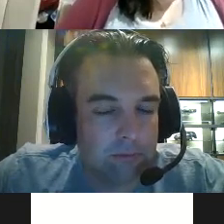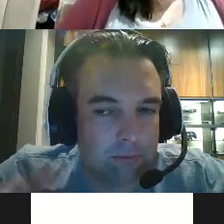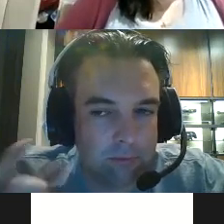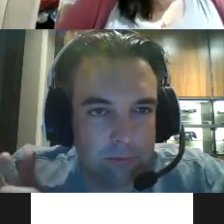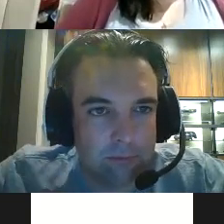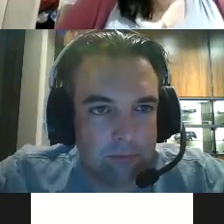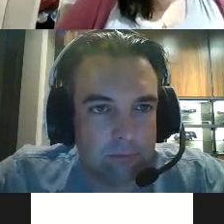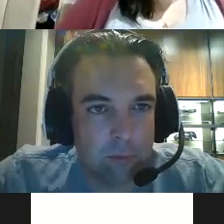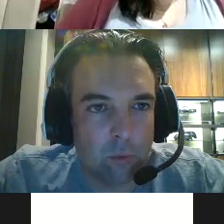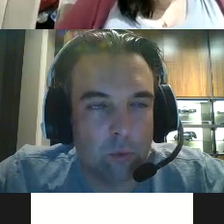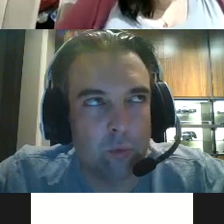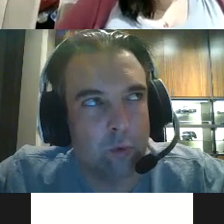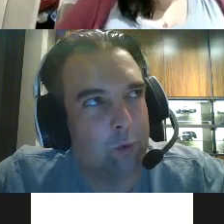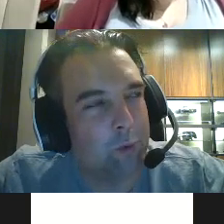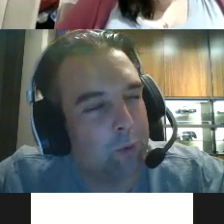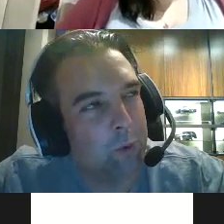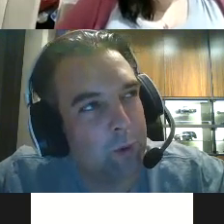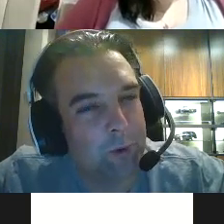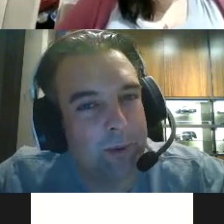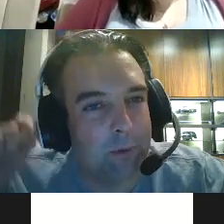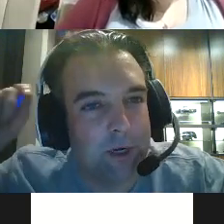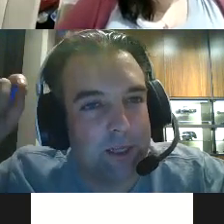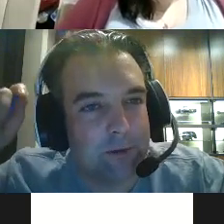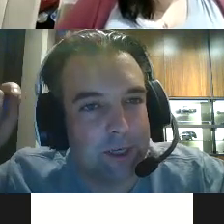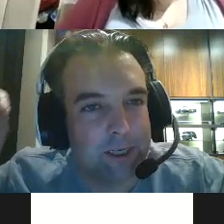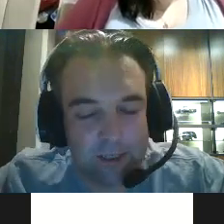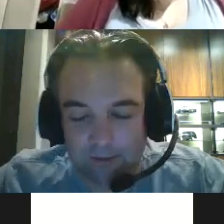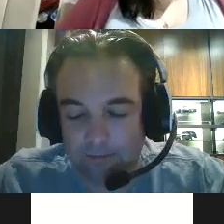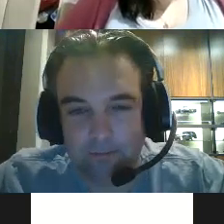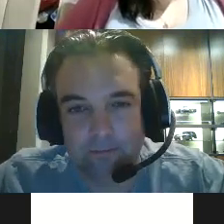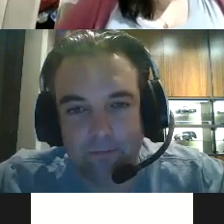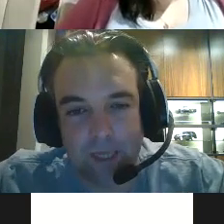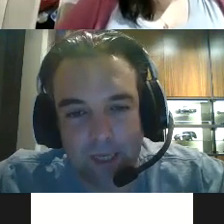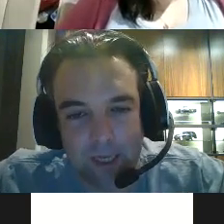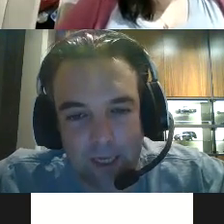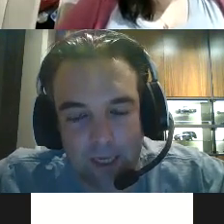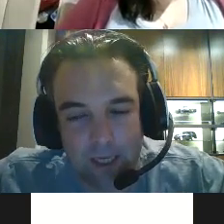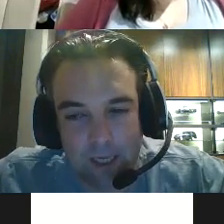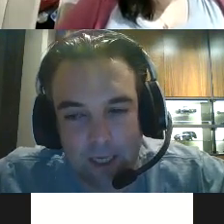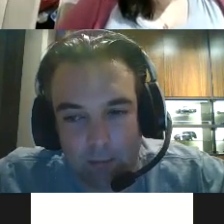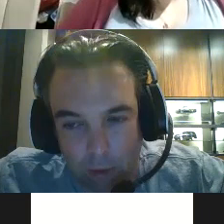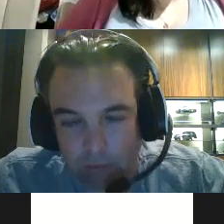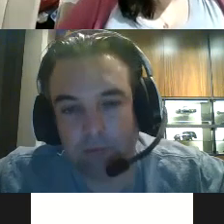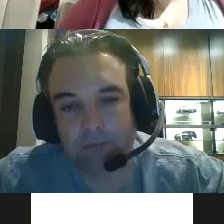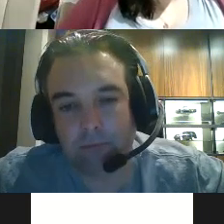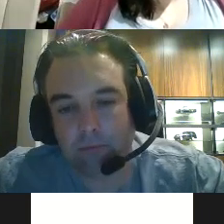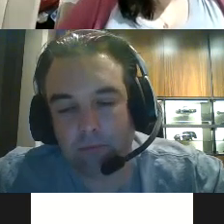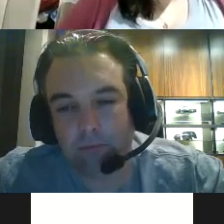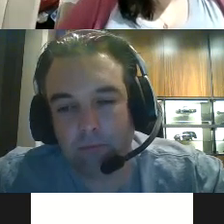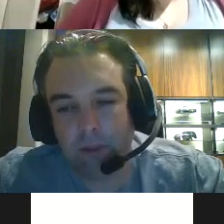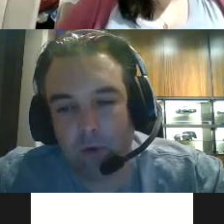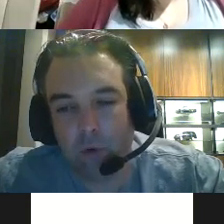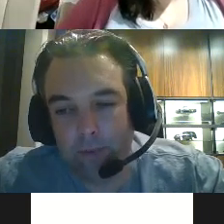uma pulga atrás da orelha, assim. Bom,